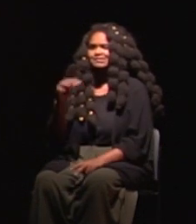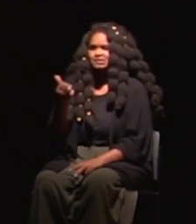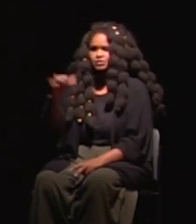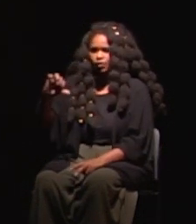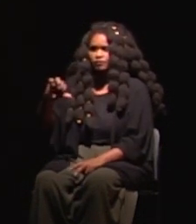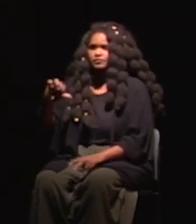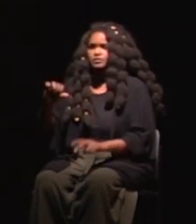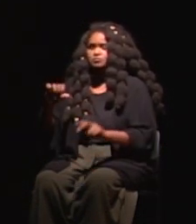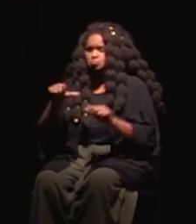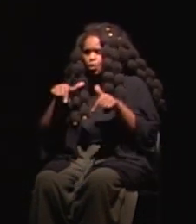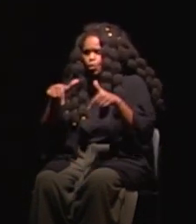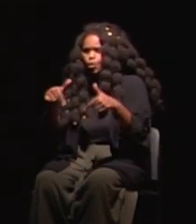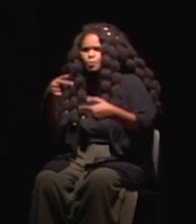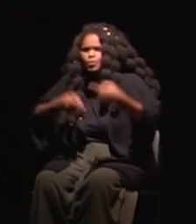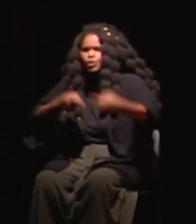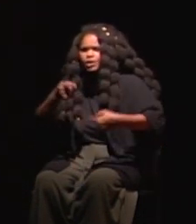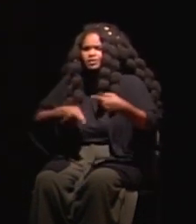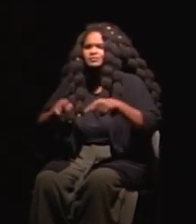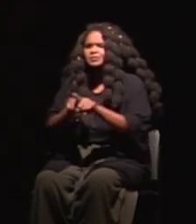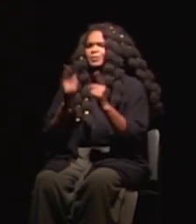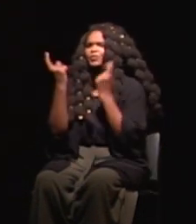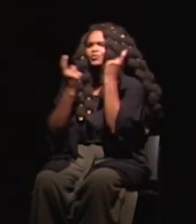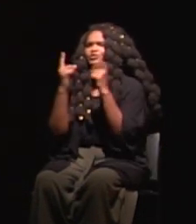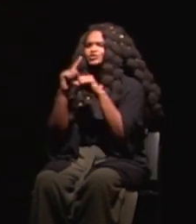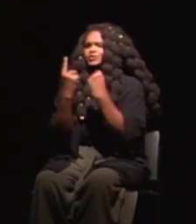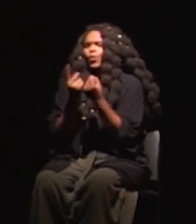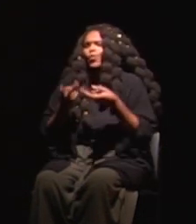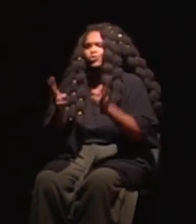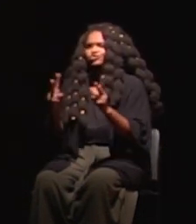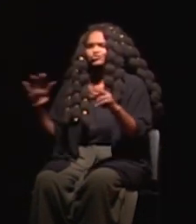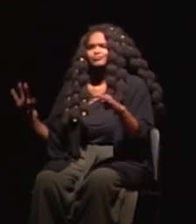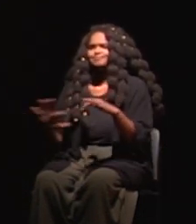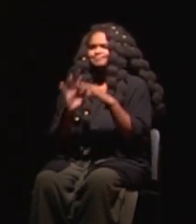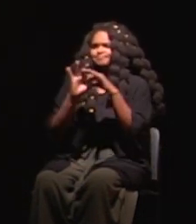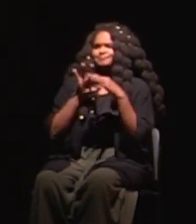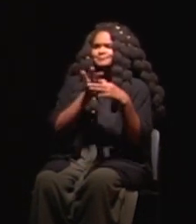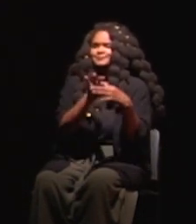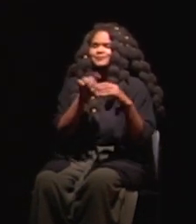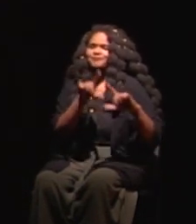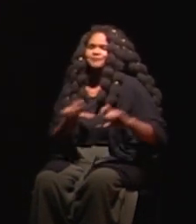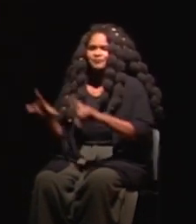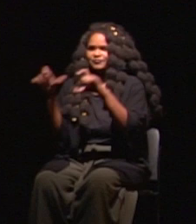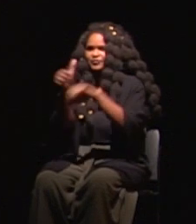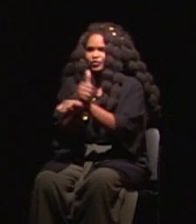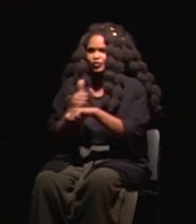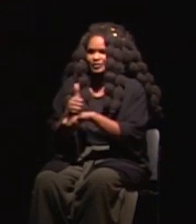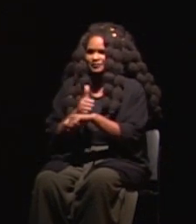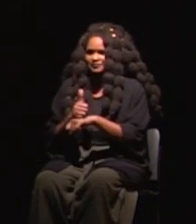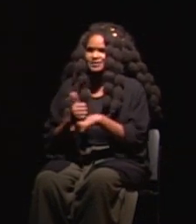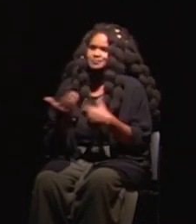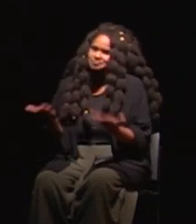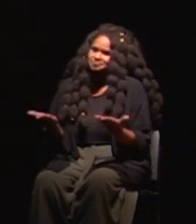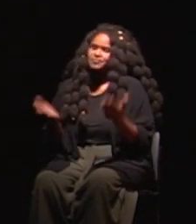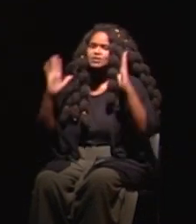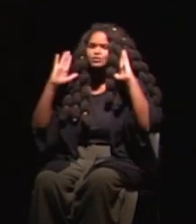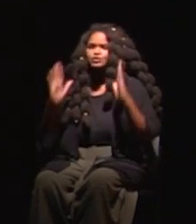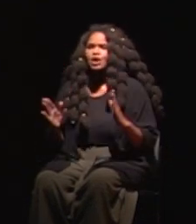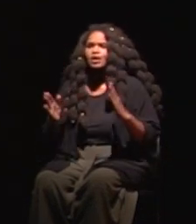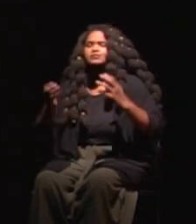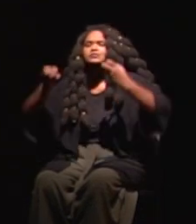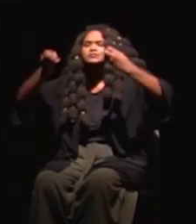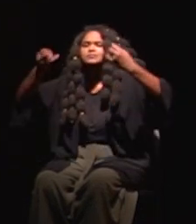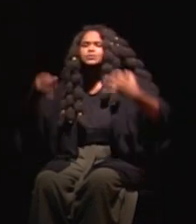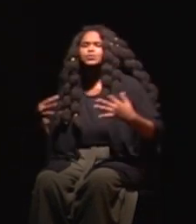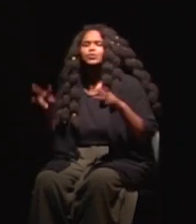político e a preocupação social continuaram marcando seu trabalho como fotógrafa. Bom, já falamos a